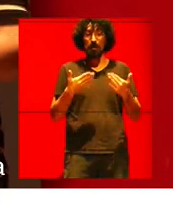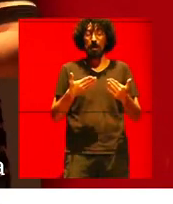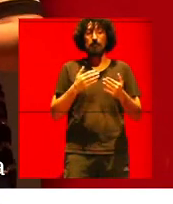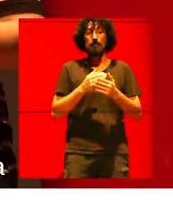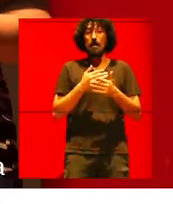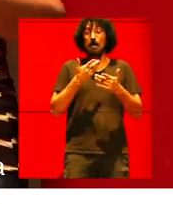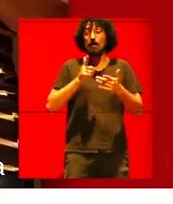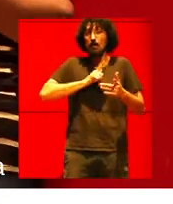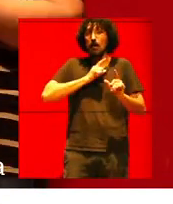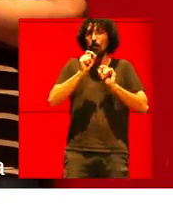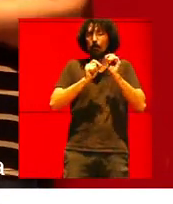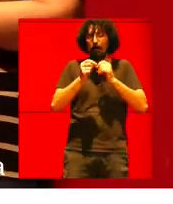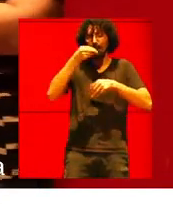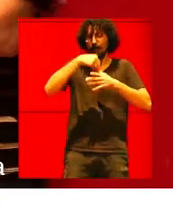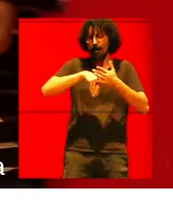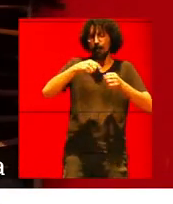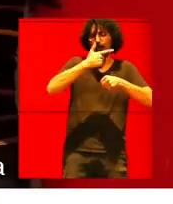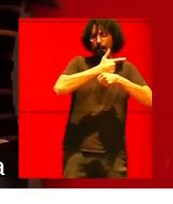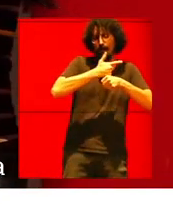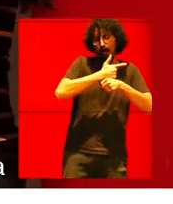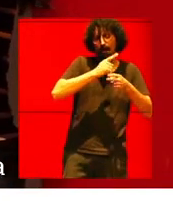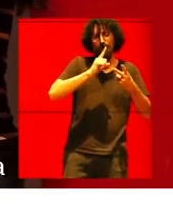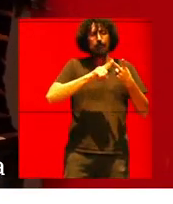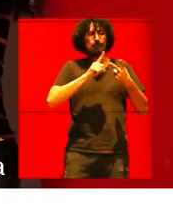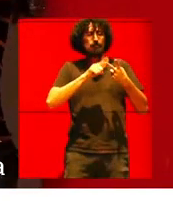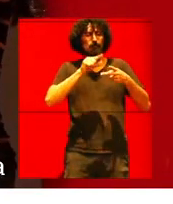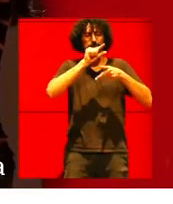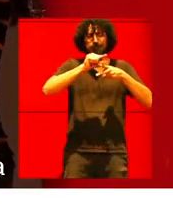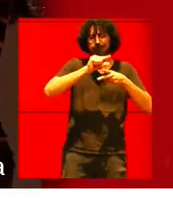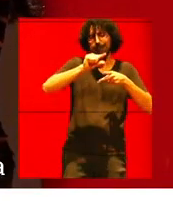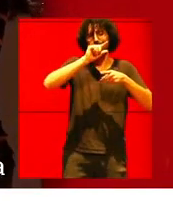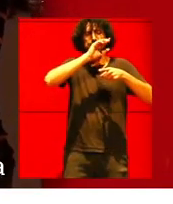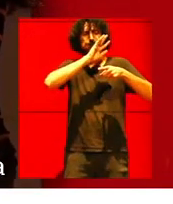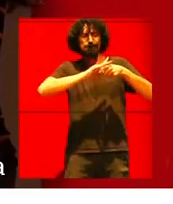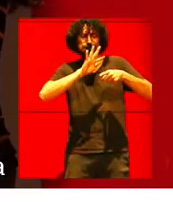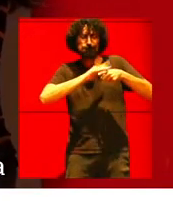o léxico. Então, a gente tem que se preocupar com isso também, tá bom?